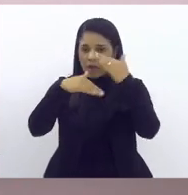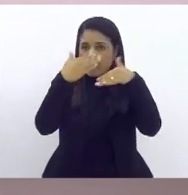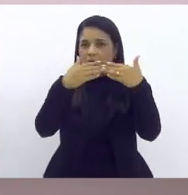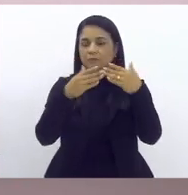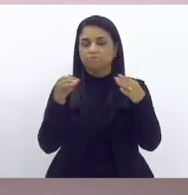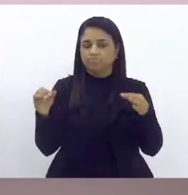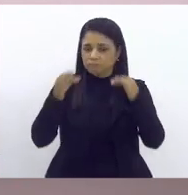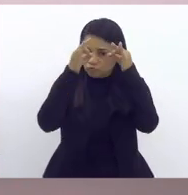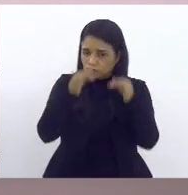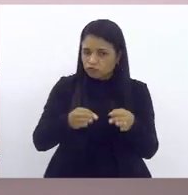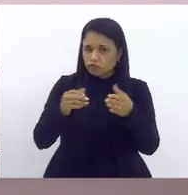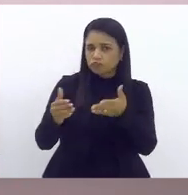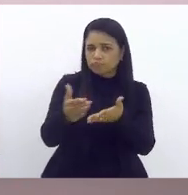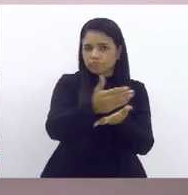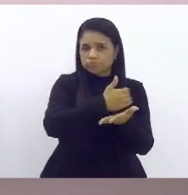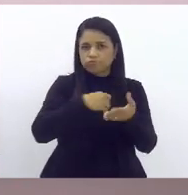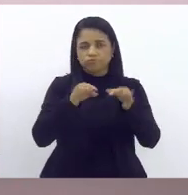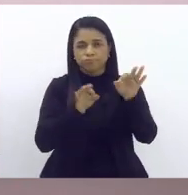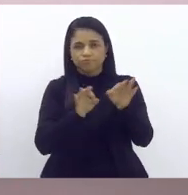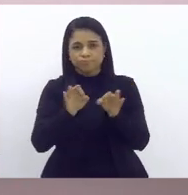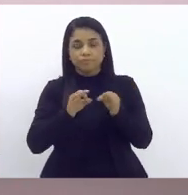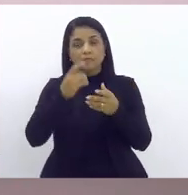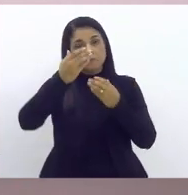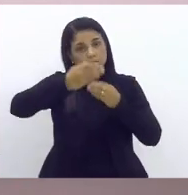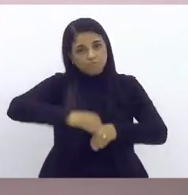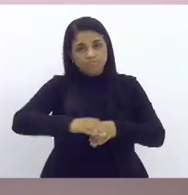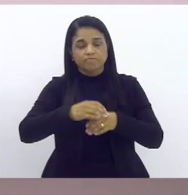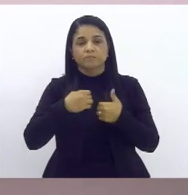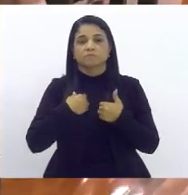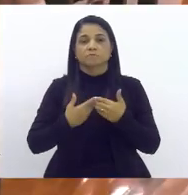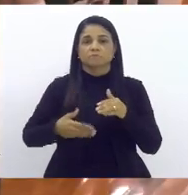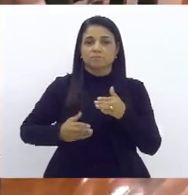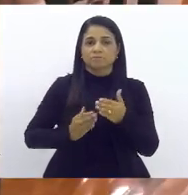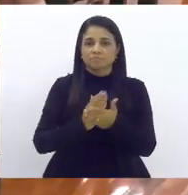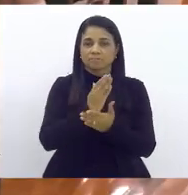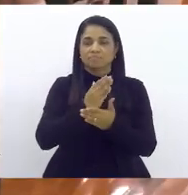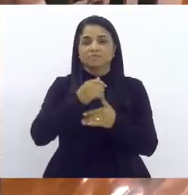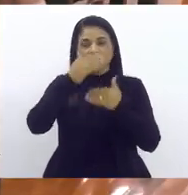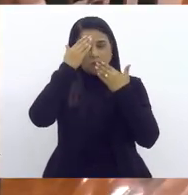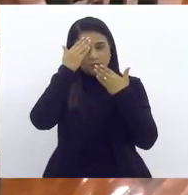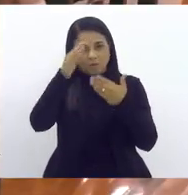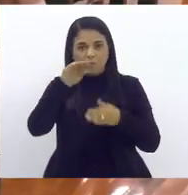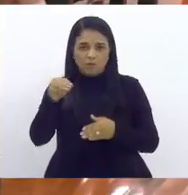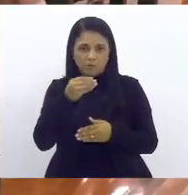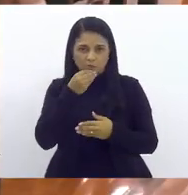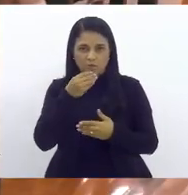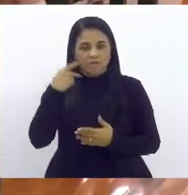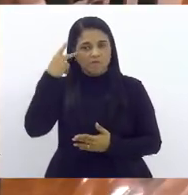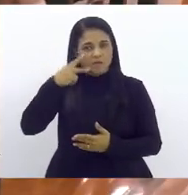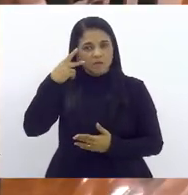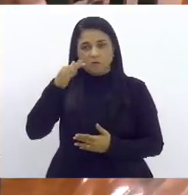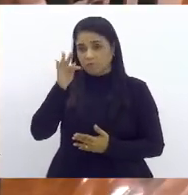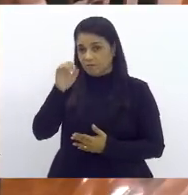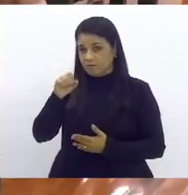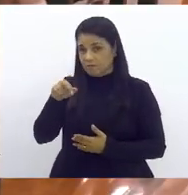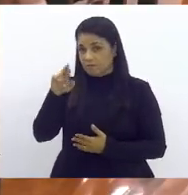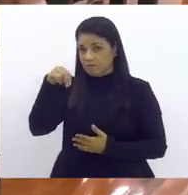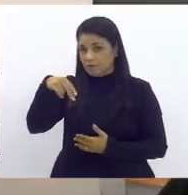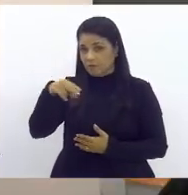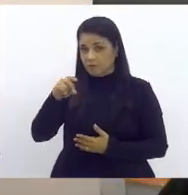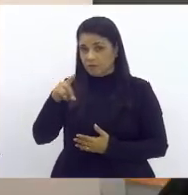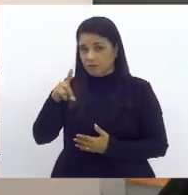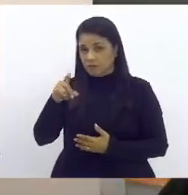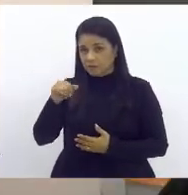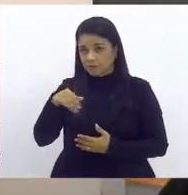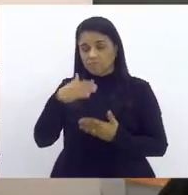justa e através de concurso público. Muito obrigada pela oportunidade. Obrigado, deputada, vereadora Fernanda. Élica,